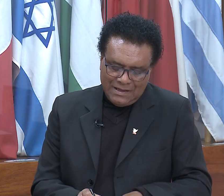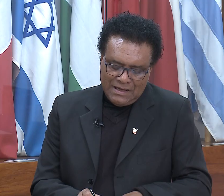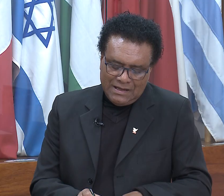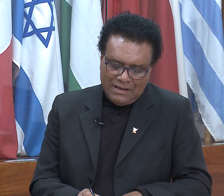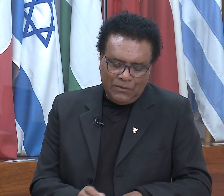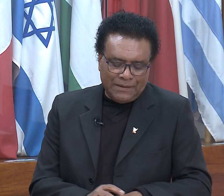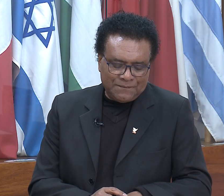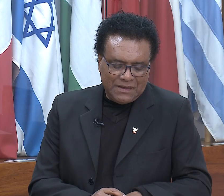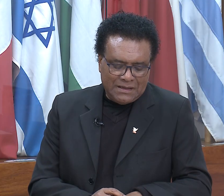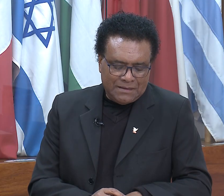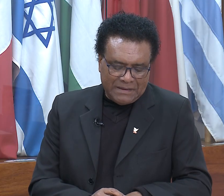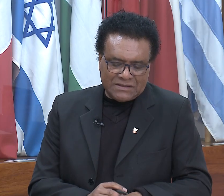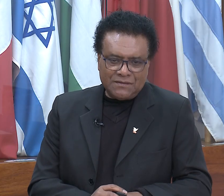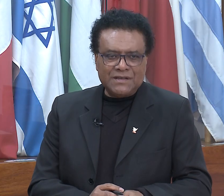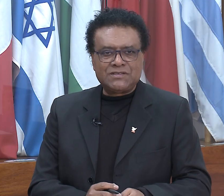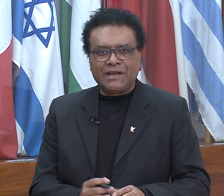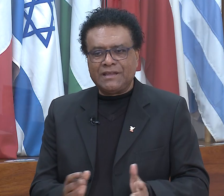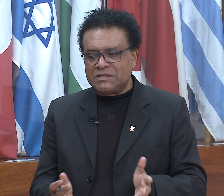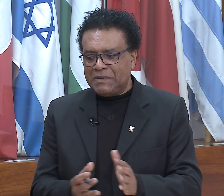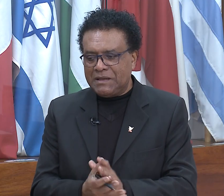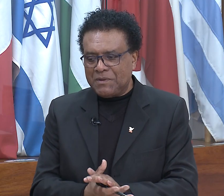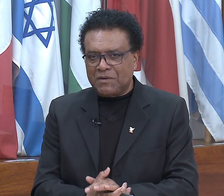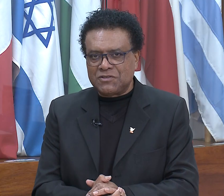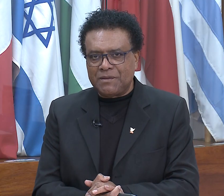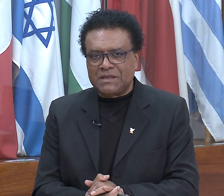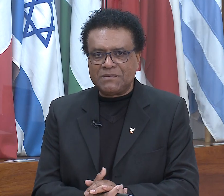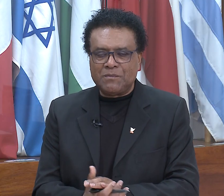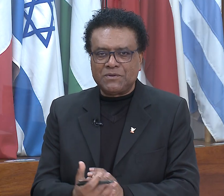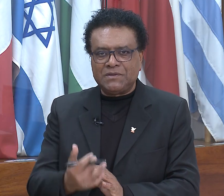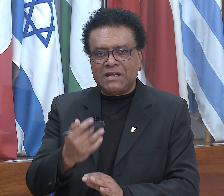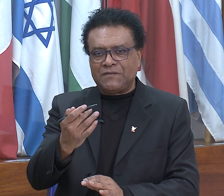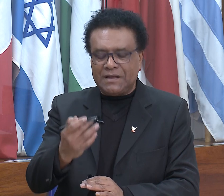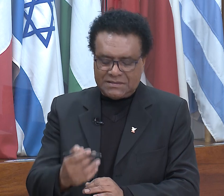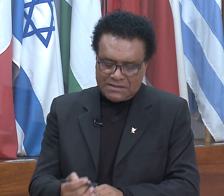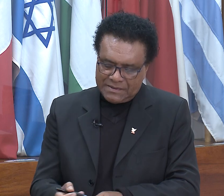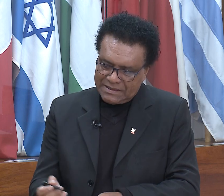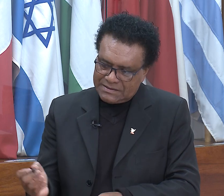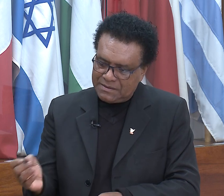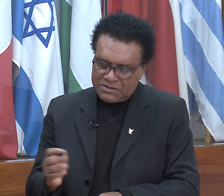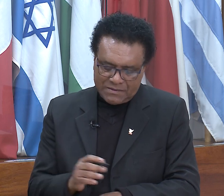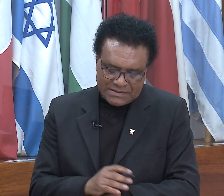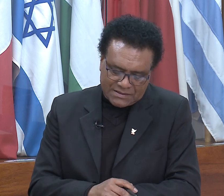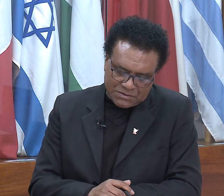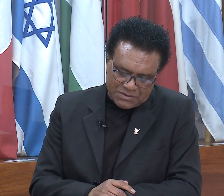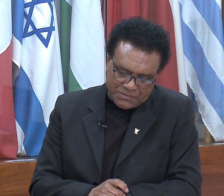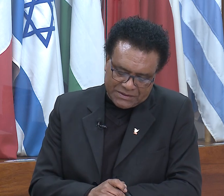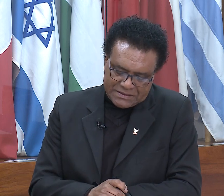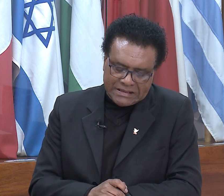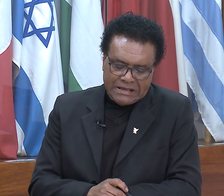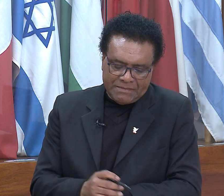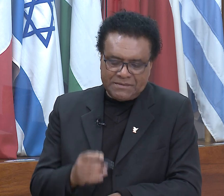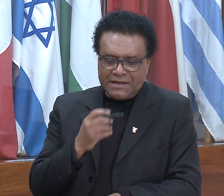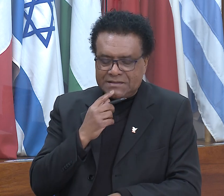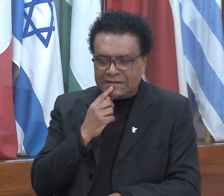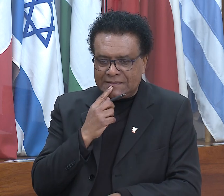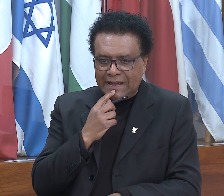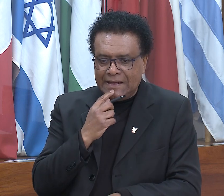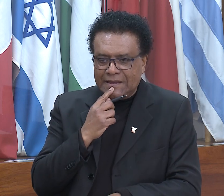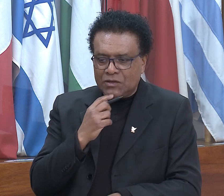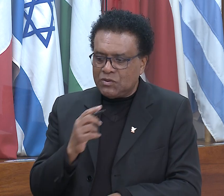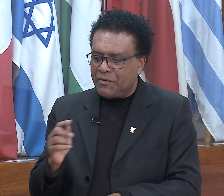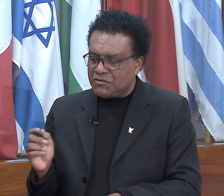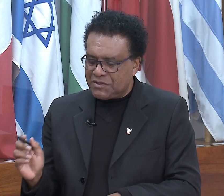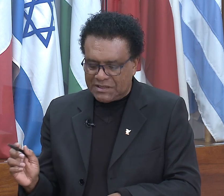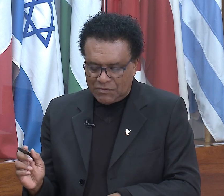Maria Luan mais uma vez te agradeço pela pelo questionamento que me deu oportunidade de falar com Santa Maria exatamente sobre essas questões importantes mas também quero